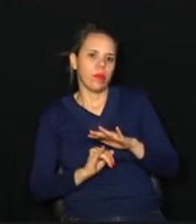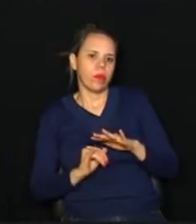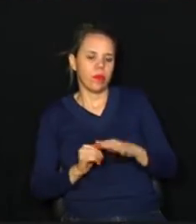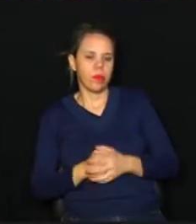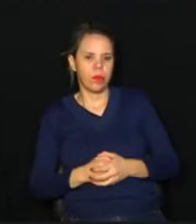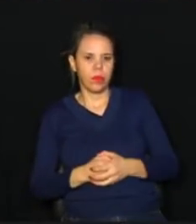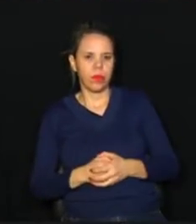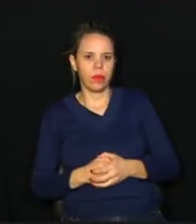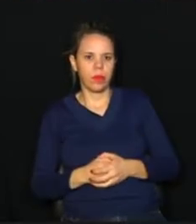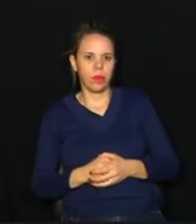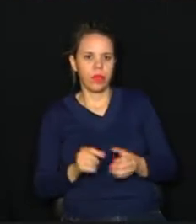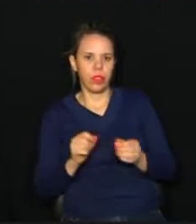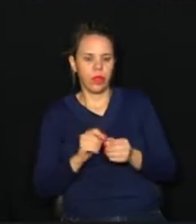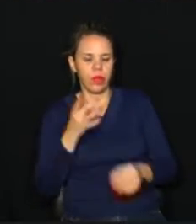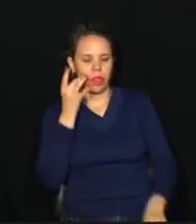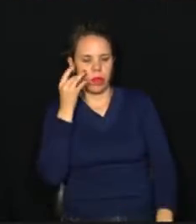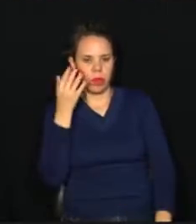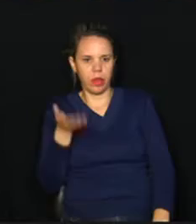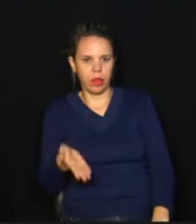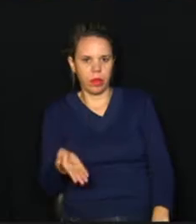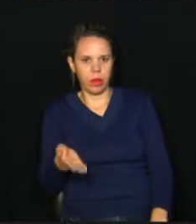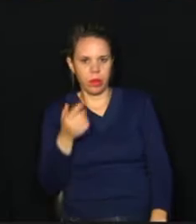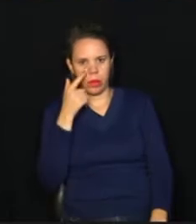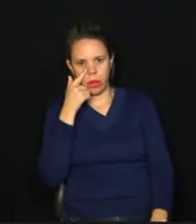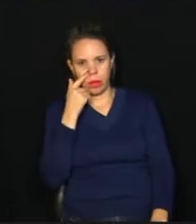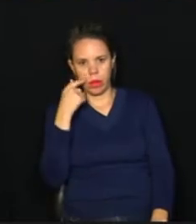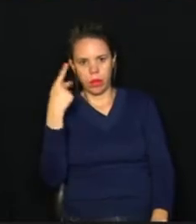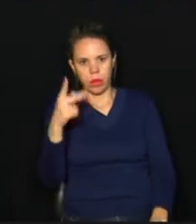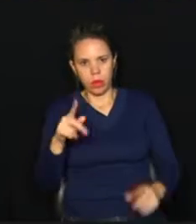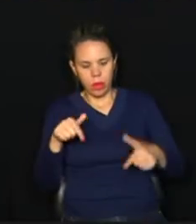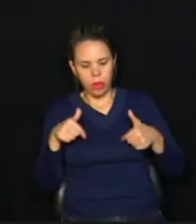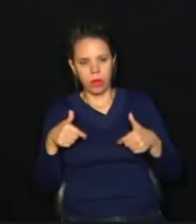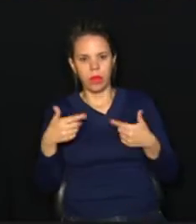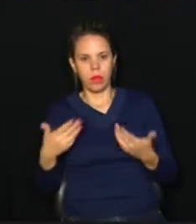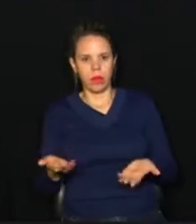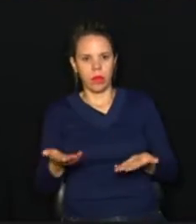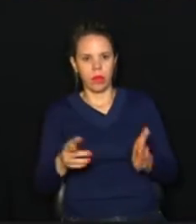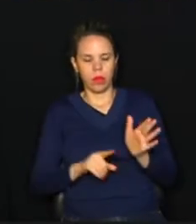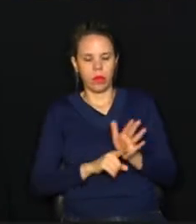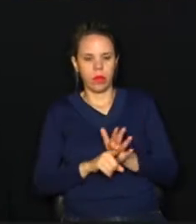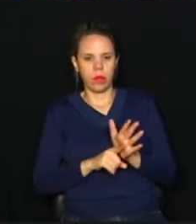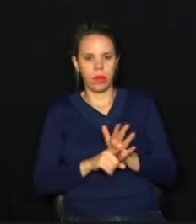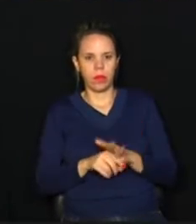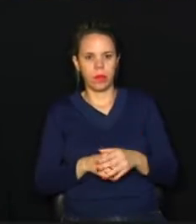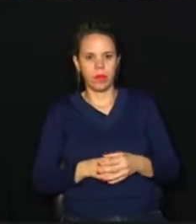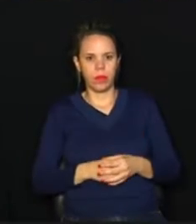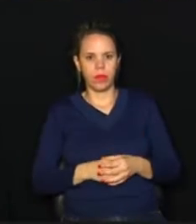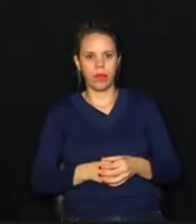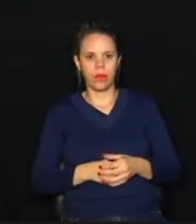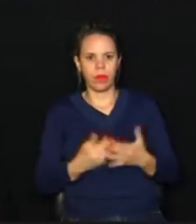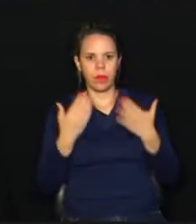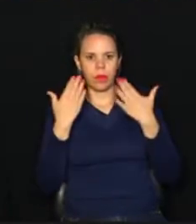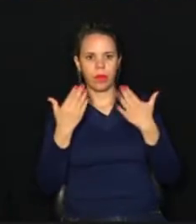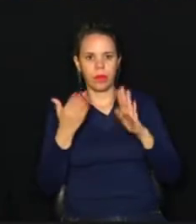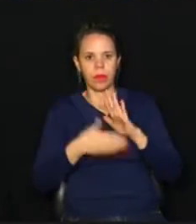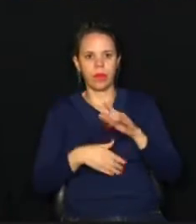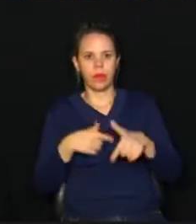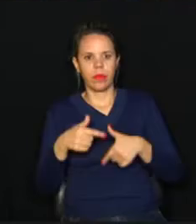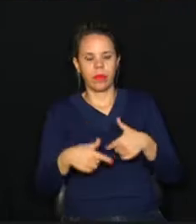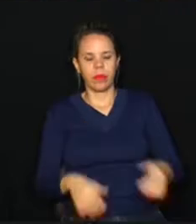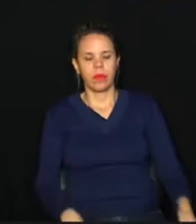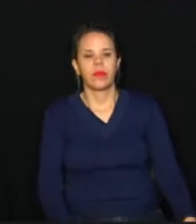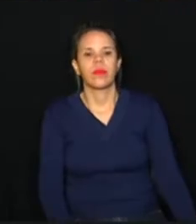instituições também se fazem presentes através das suas ações de pesquisa, de prestação de serviços